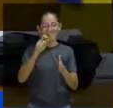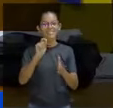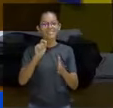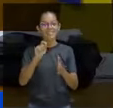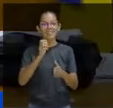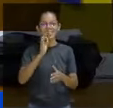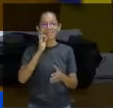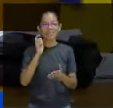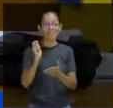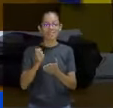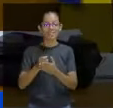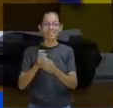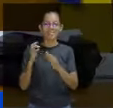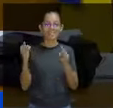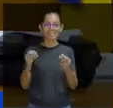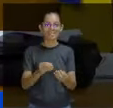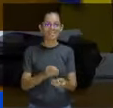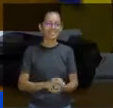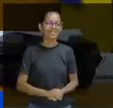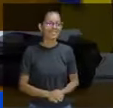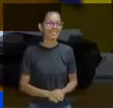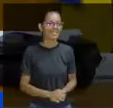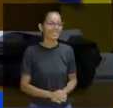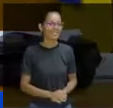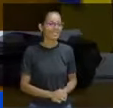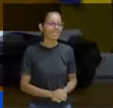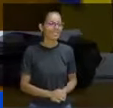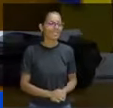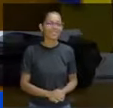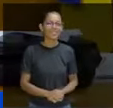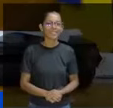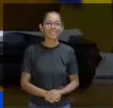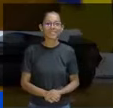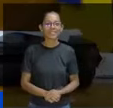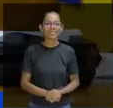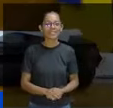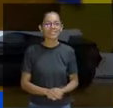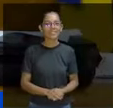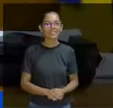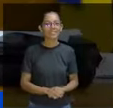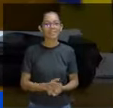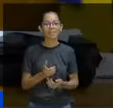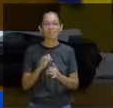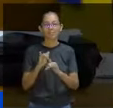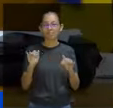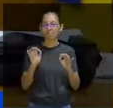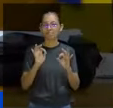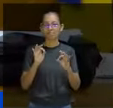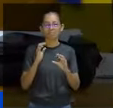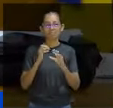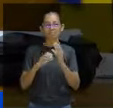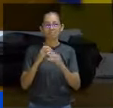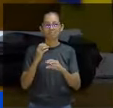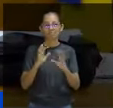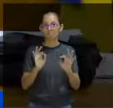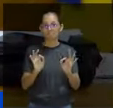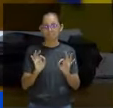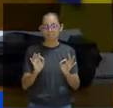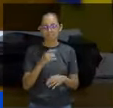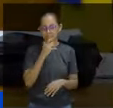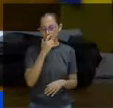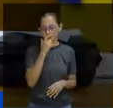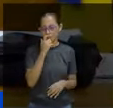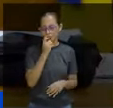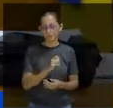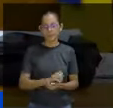Paulo vai pagar nesse dia o café para todos nós. Tá certo, pessoal? Então, eu não tenho mais nenhuma comunicação, nenhuma proposição. Indago